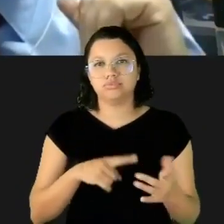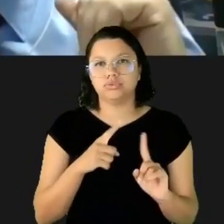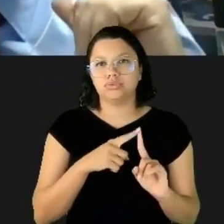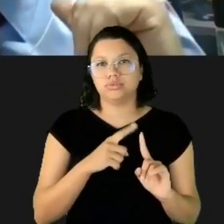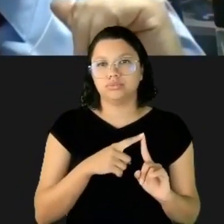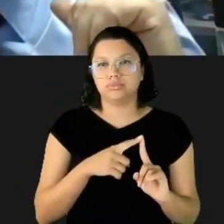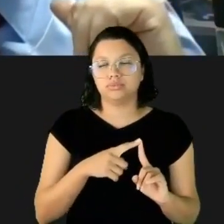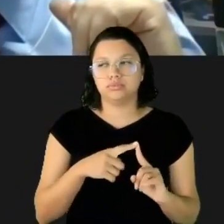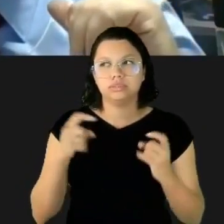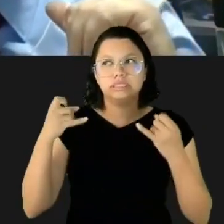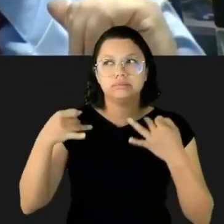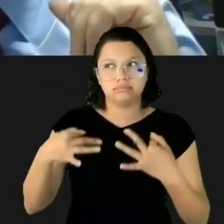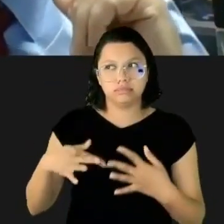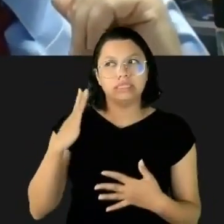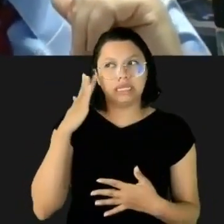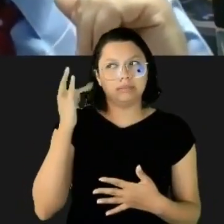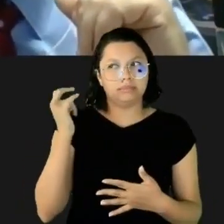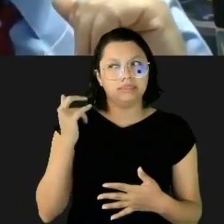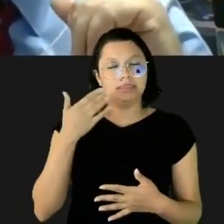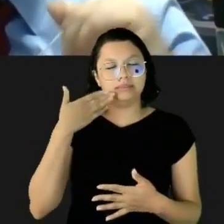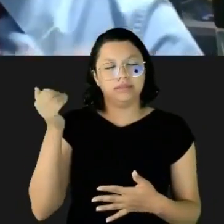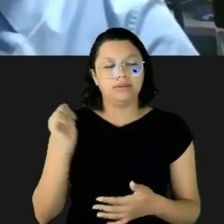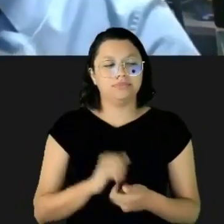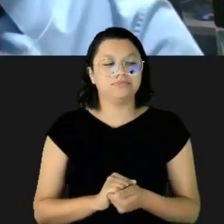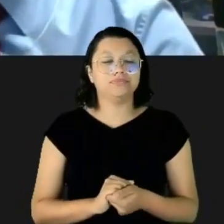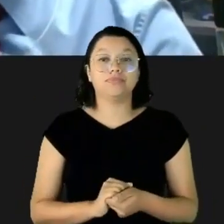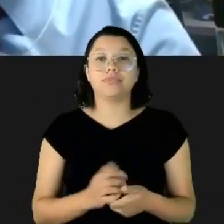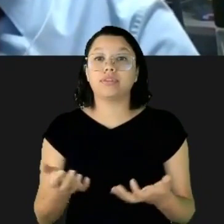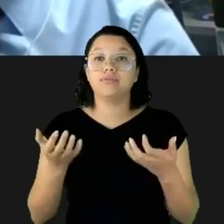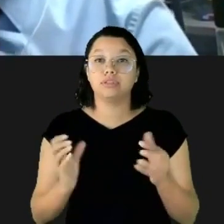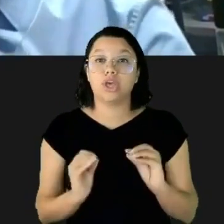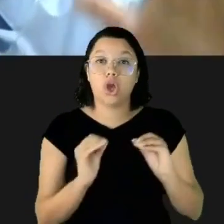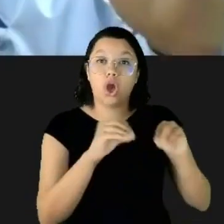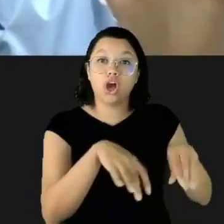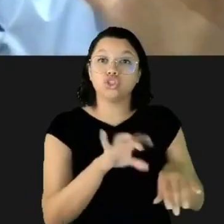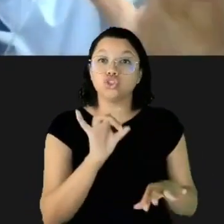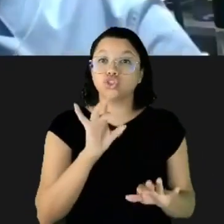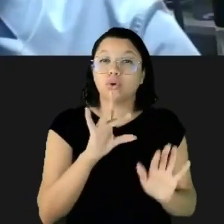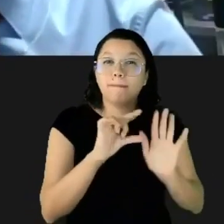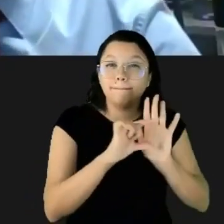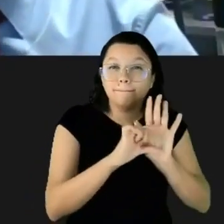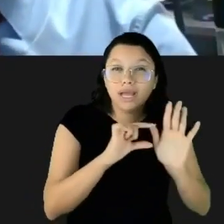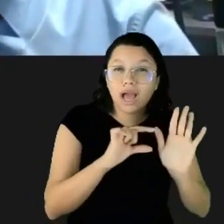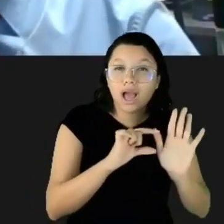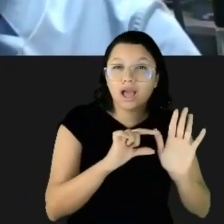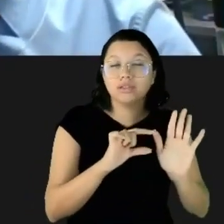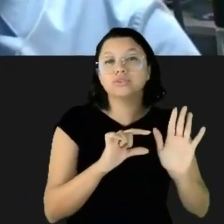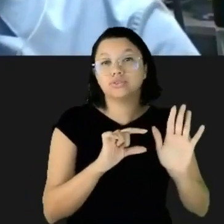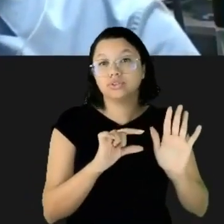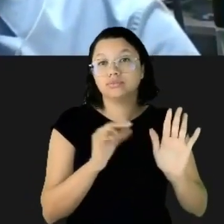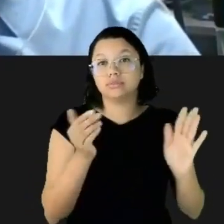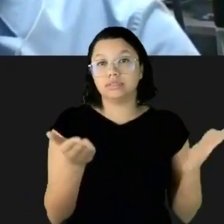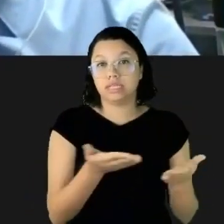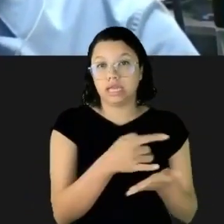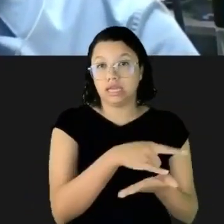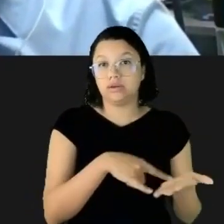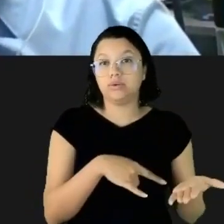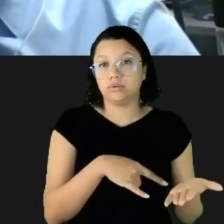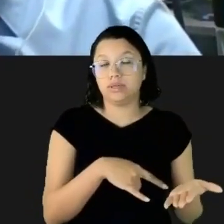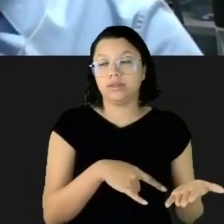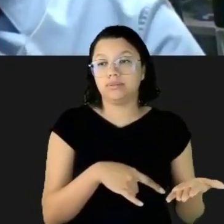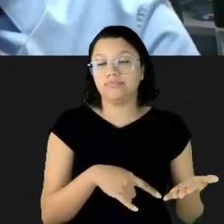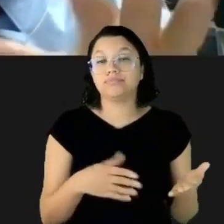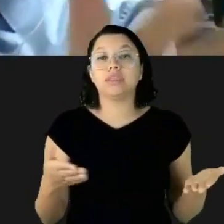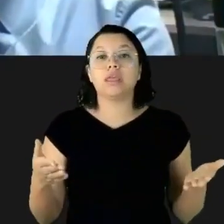modelos eles vão explicar amanhã melhor isso aqui e você quer lançar só aquela parte daquele modelo então você vai aqui procurar